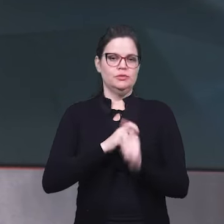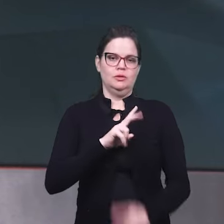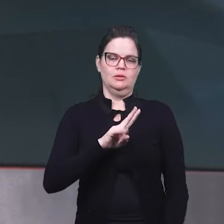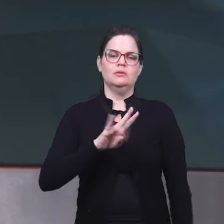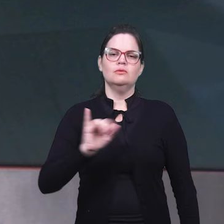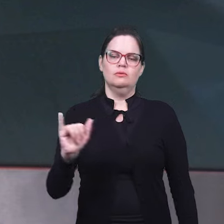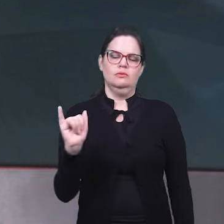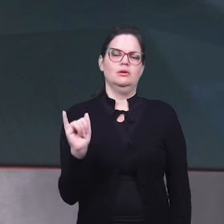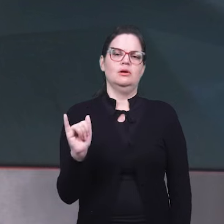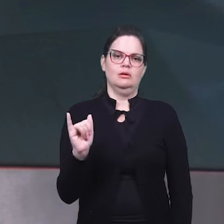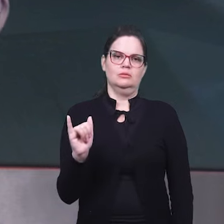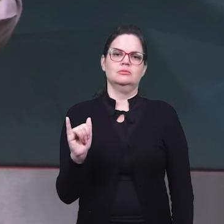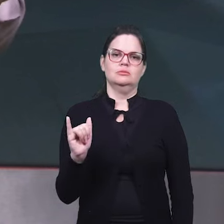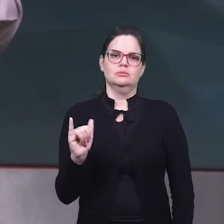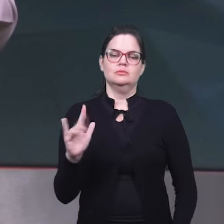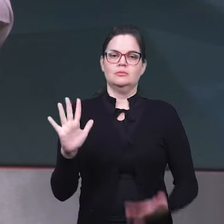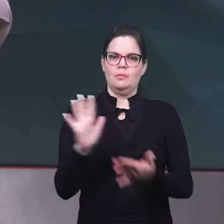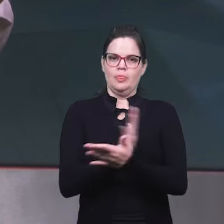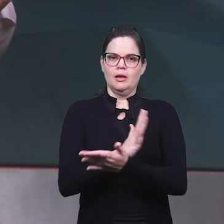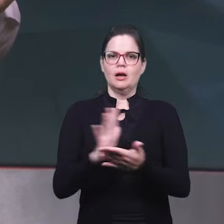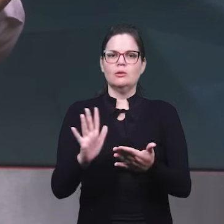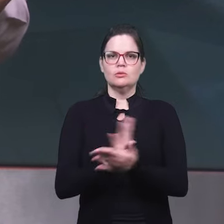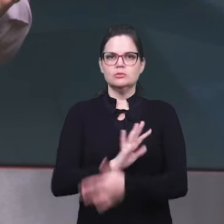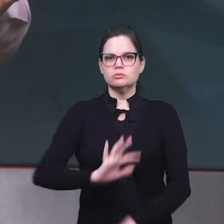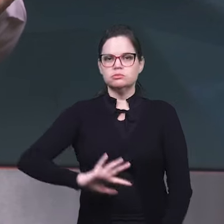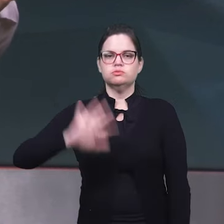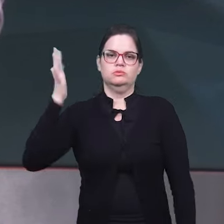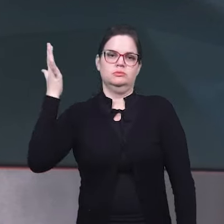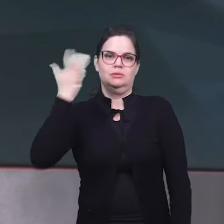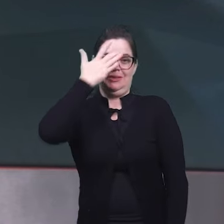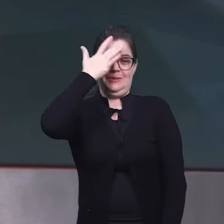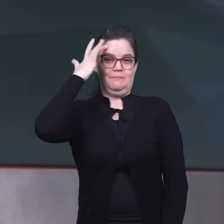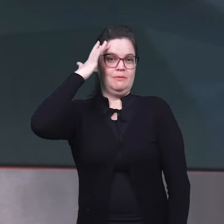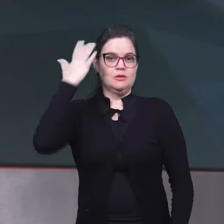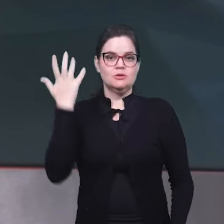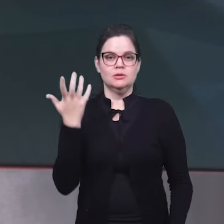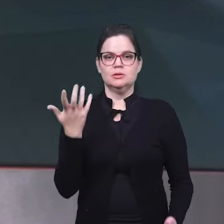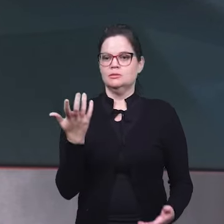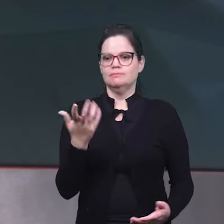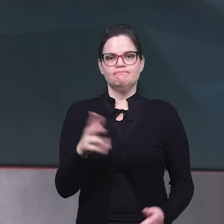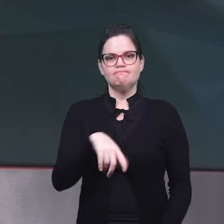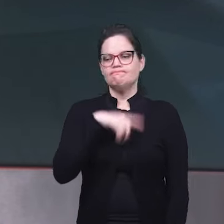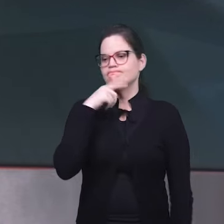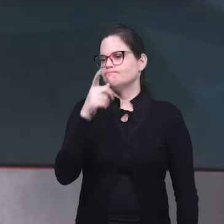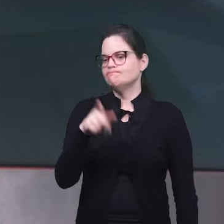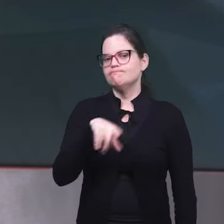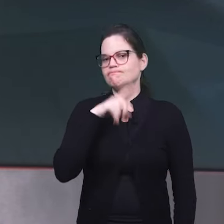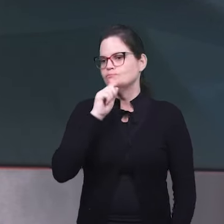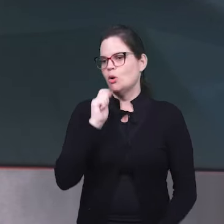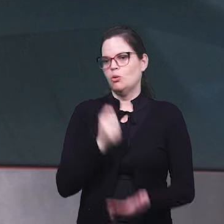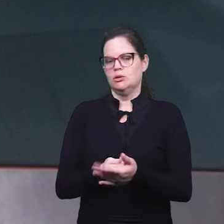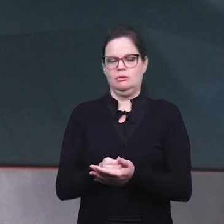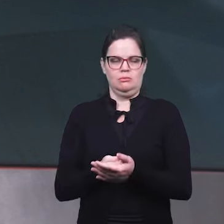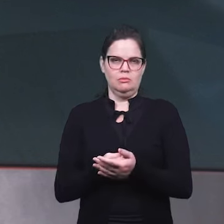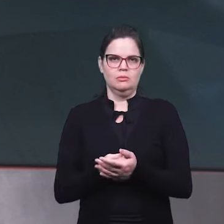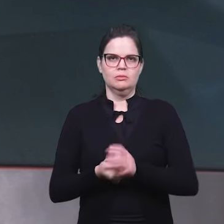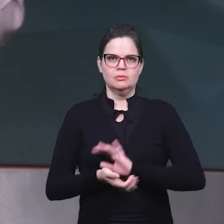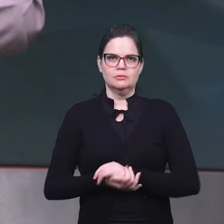essa dívida, em alguns casos, as pessoas dizem impagável, né? E